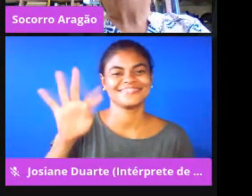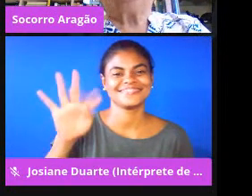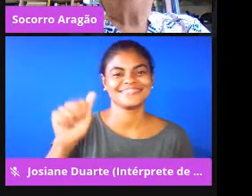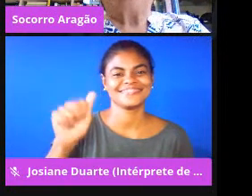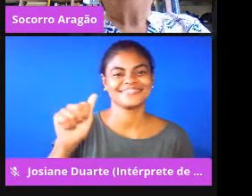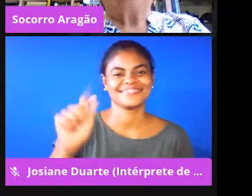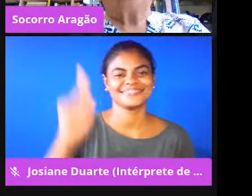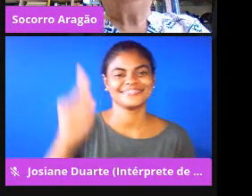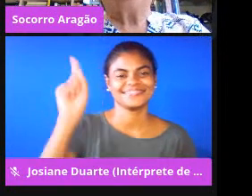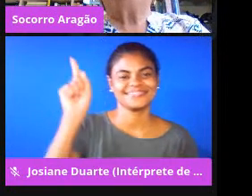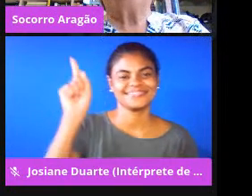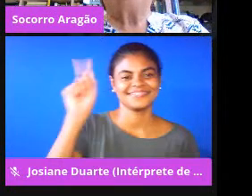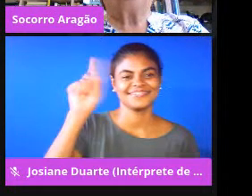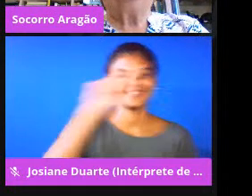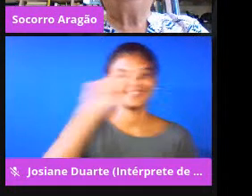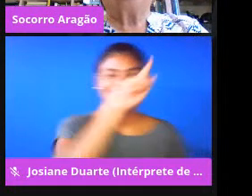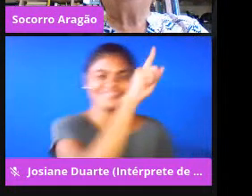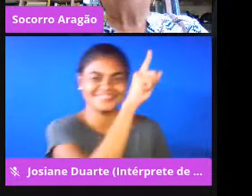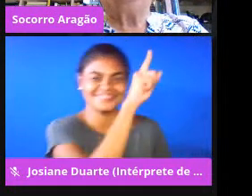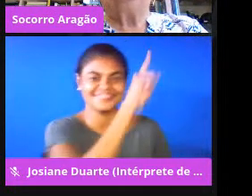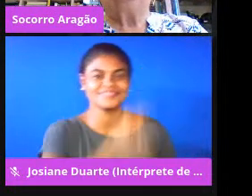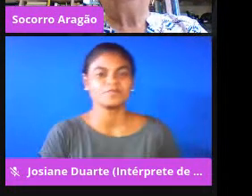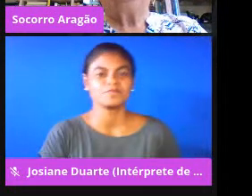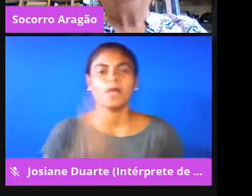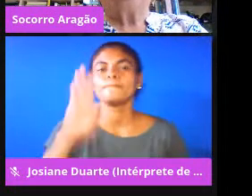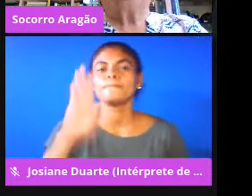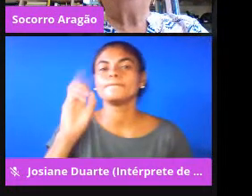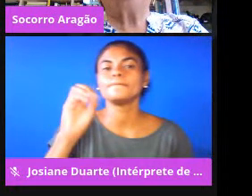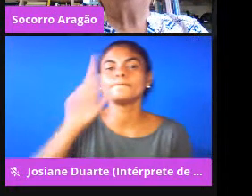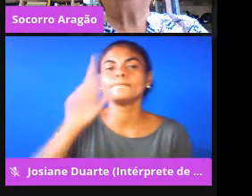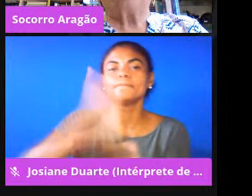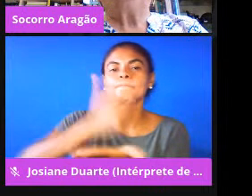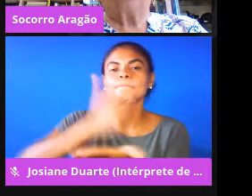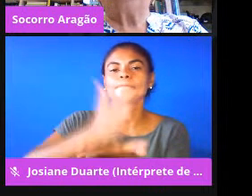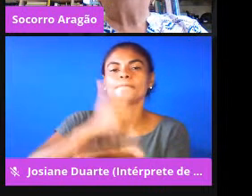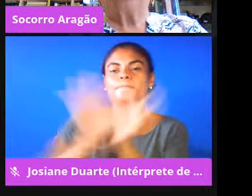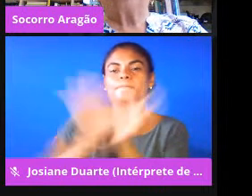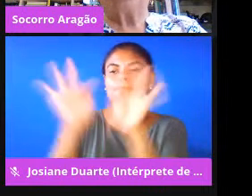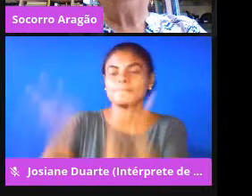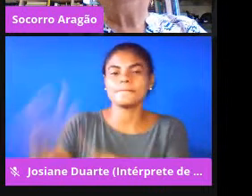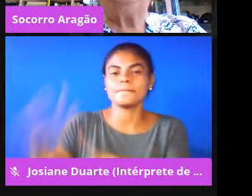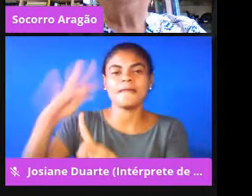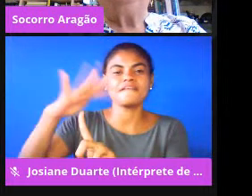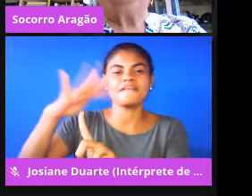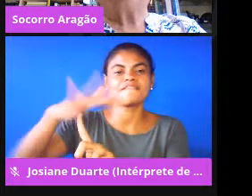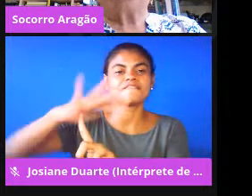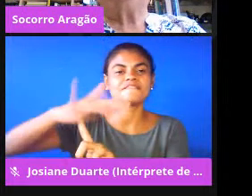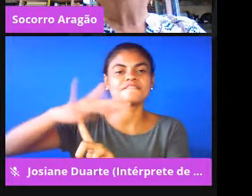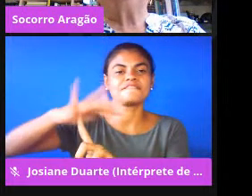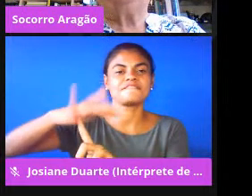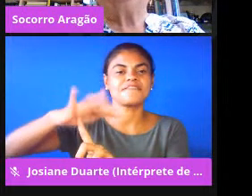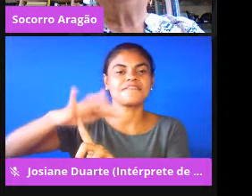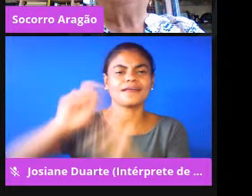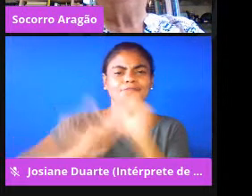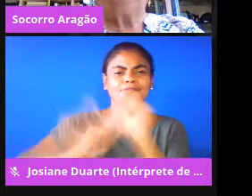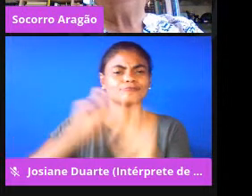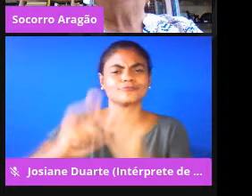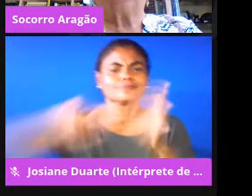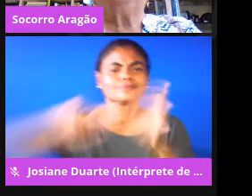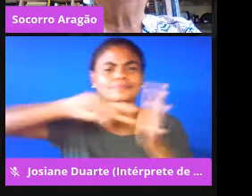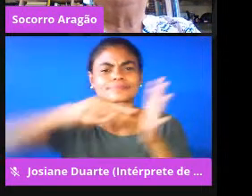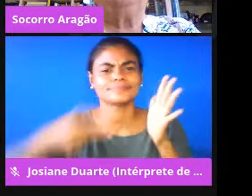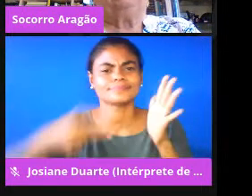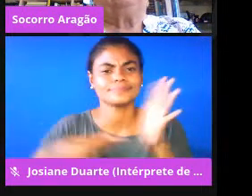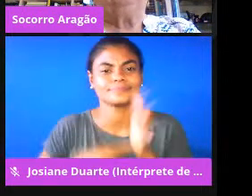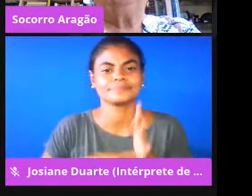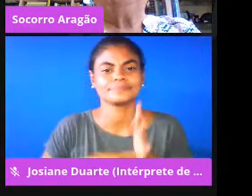Bolo de fim de feira, que é insignificante, sem valor. Estão pensando que voto é bolo de fim de feira? A expressão não está registrada mesmo